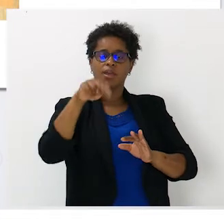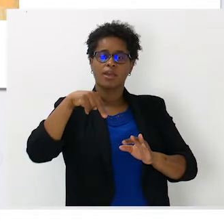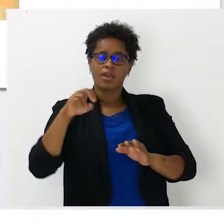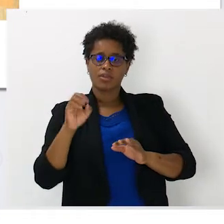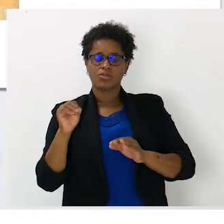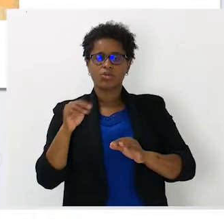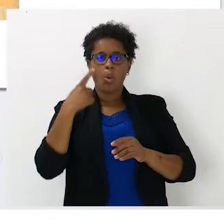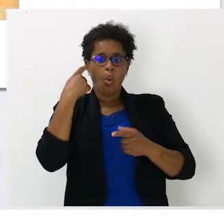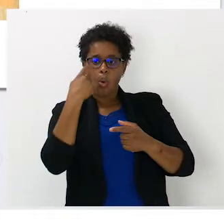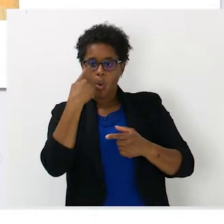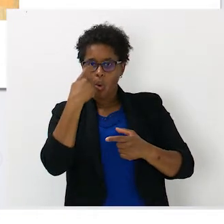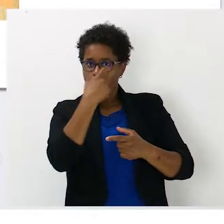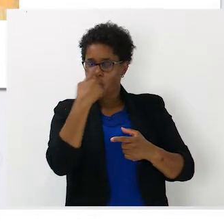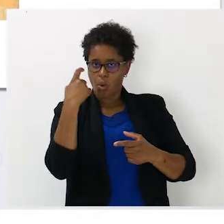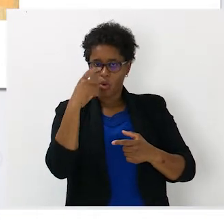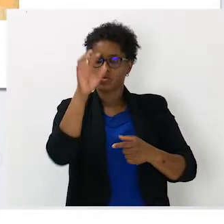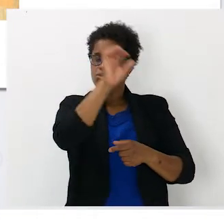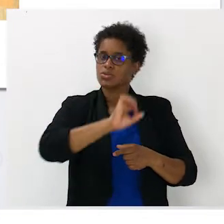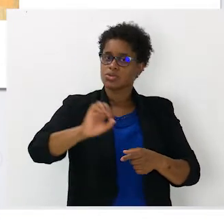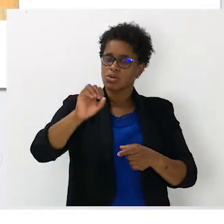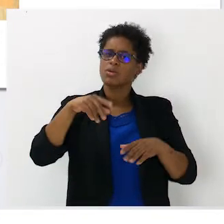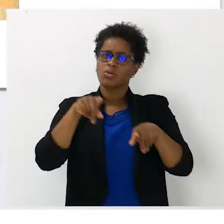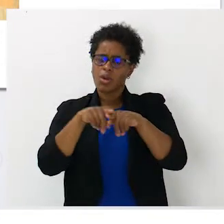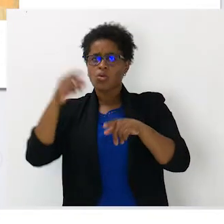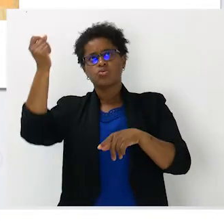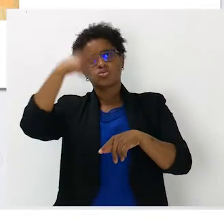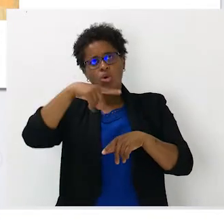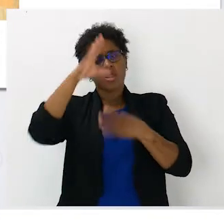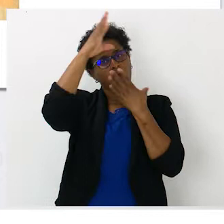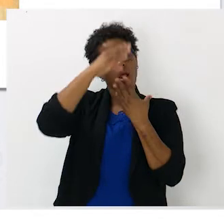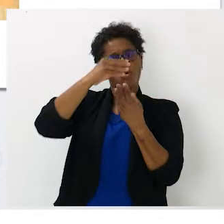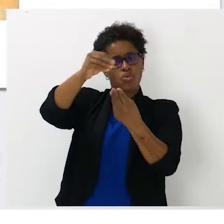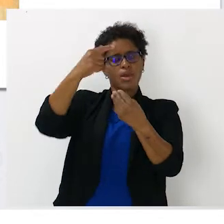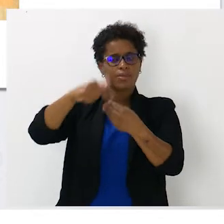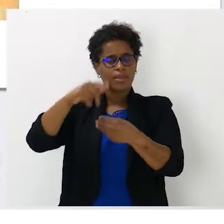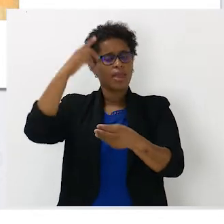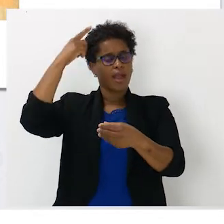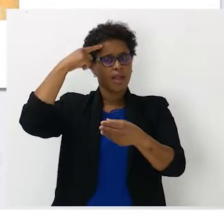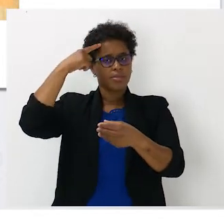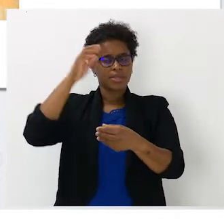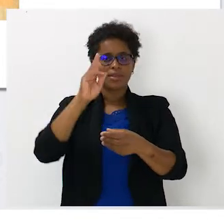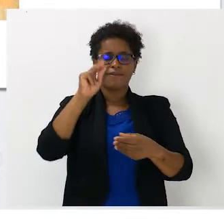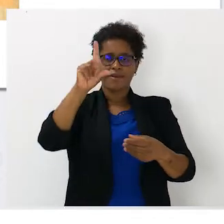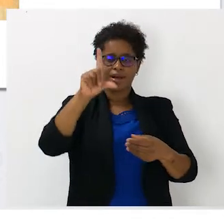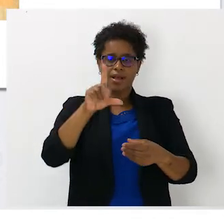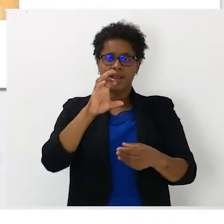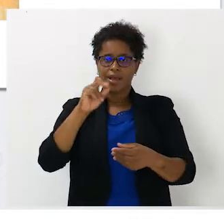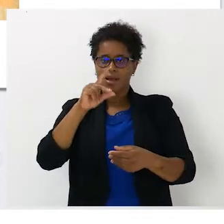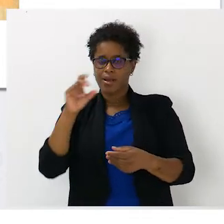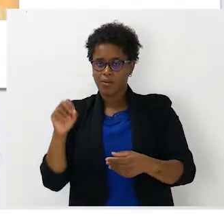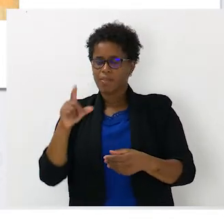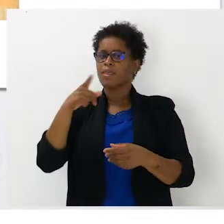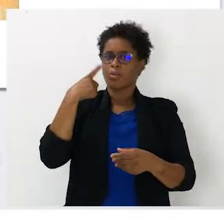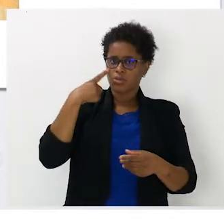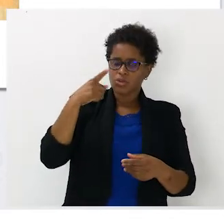Seus olhos representavam o sol e a lua, possuía a cabeça de falcão, era conhecido